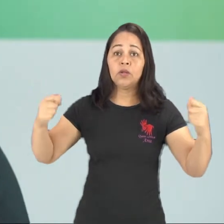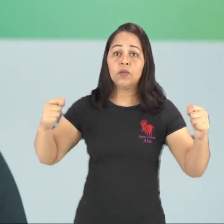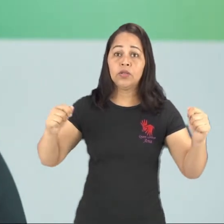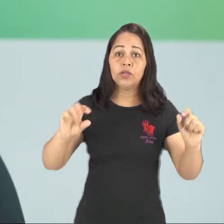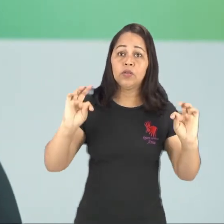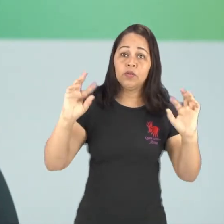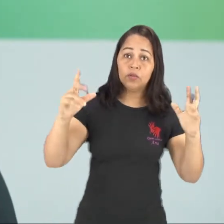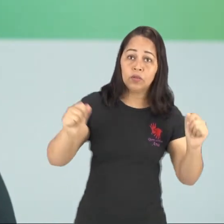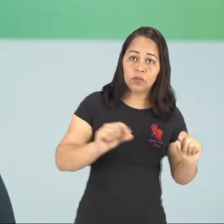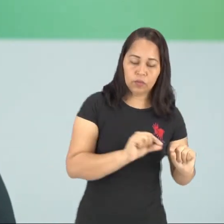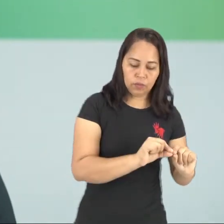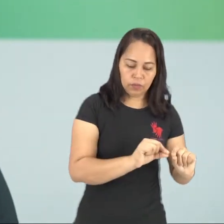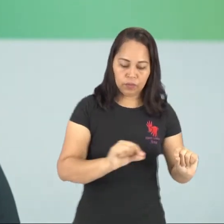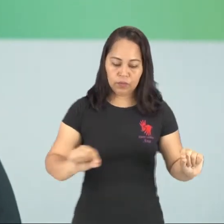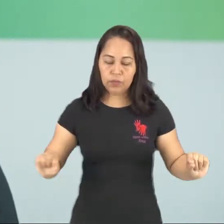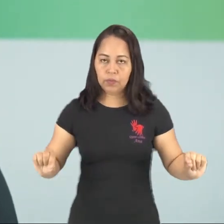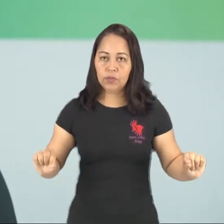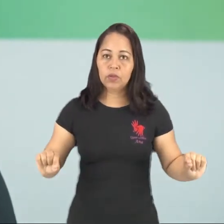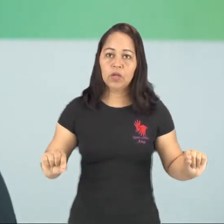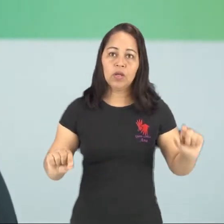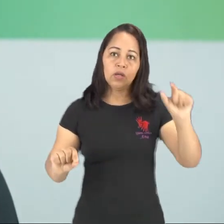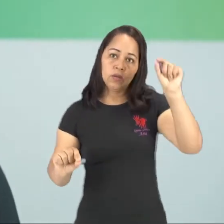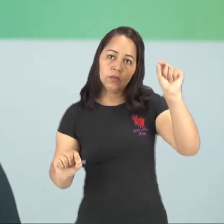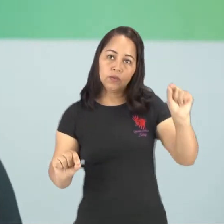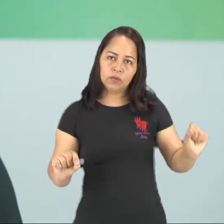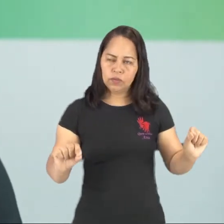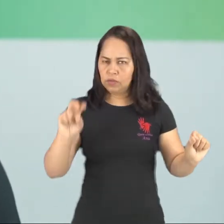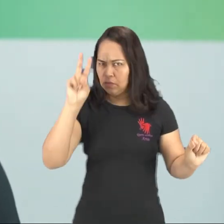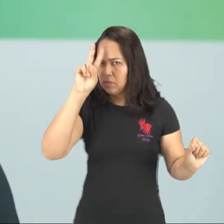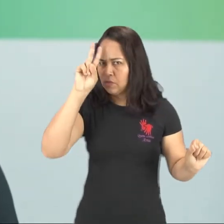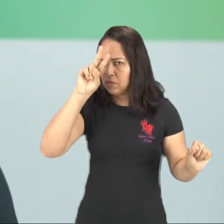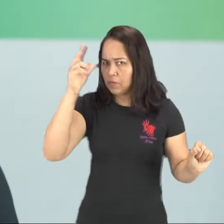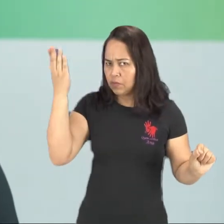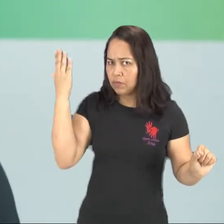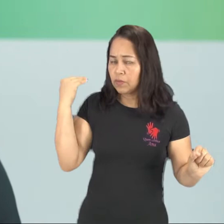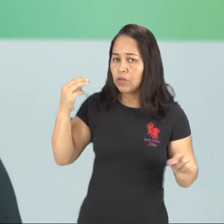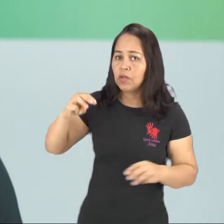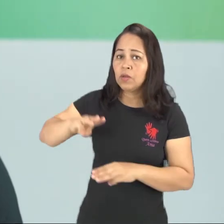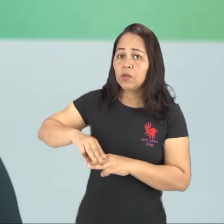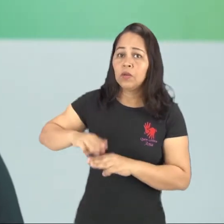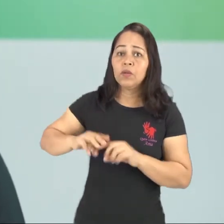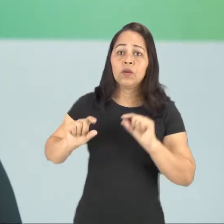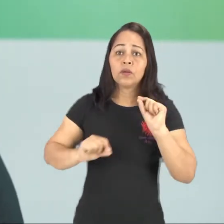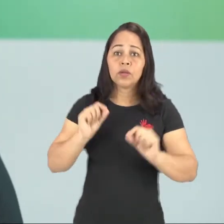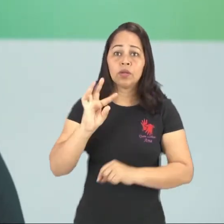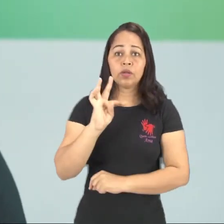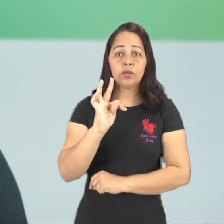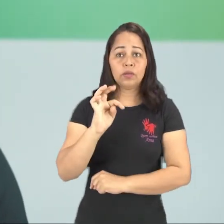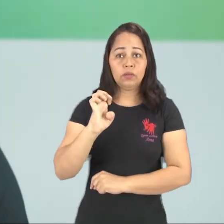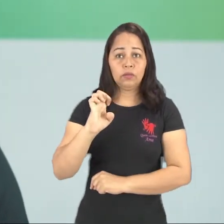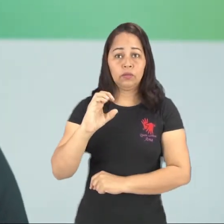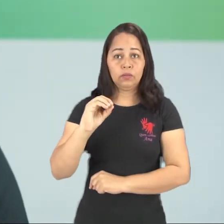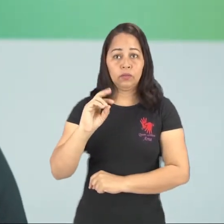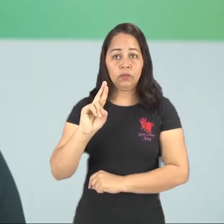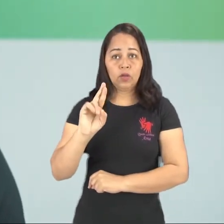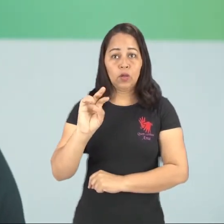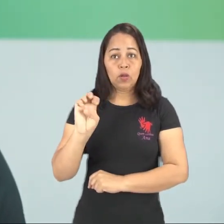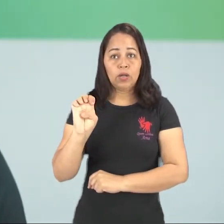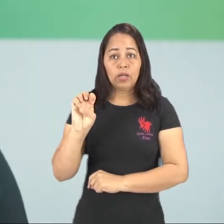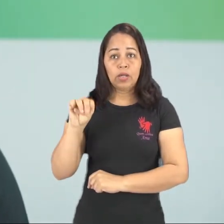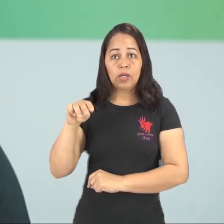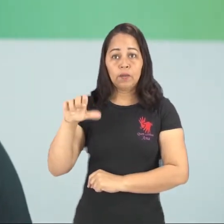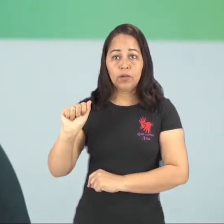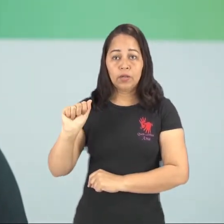inteiras. E aí vale só relembrar um pouco sobre o Teorema de Pitágoras, onde ele diz que a hipotenusa